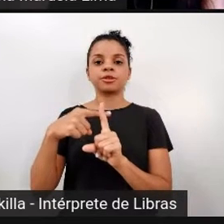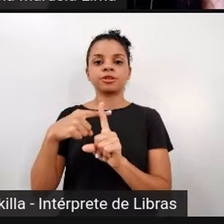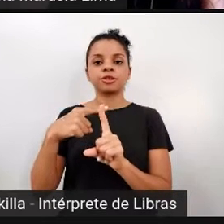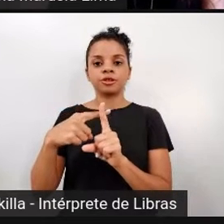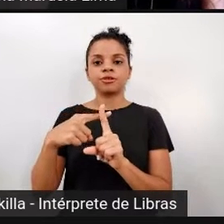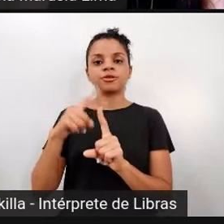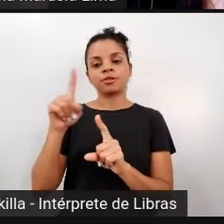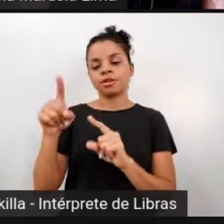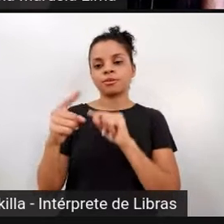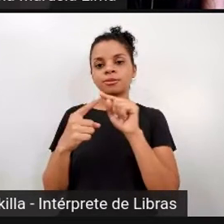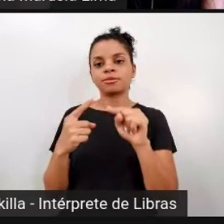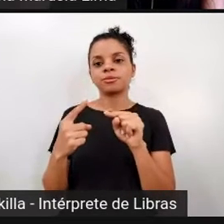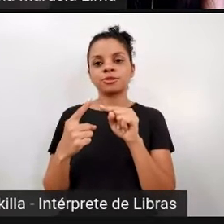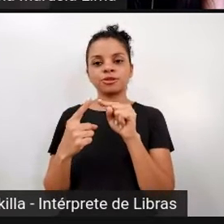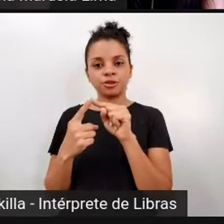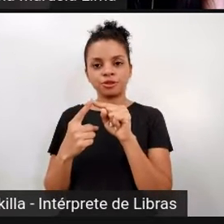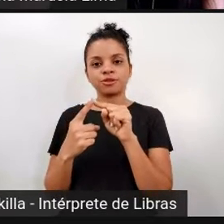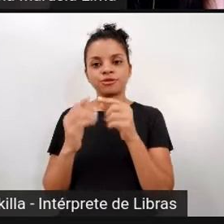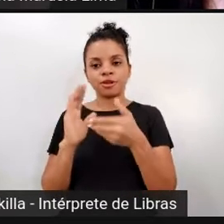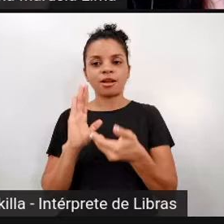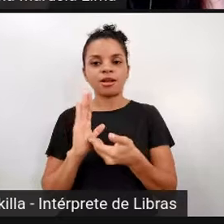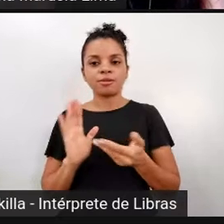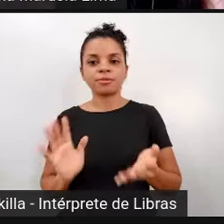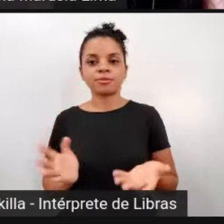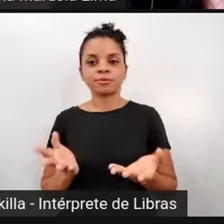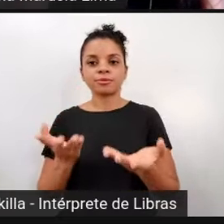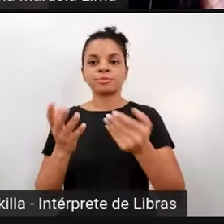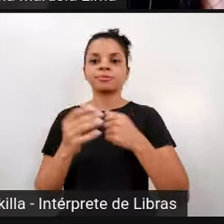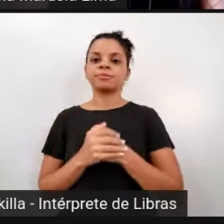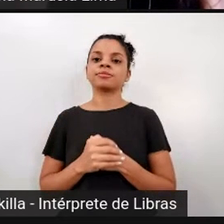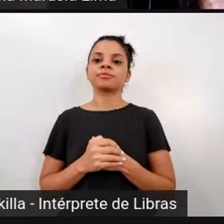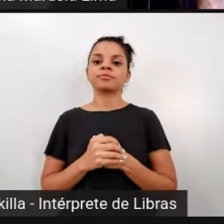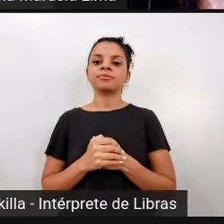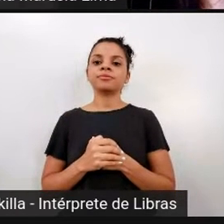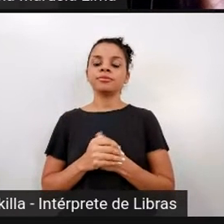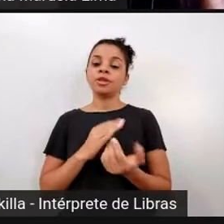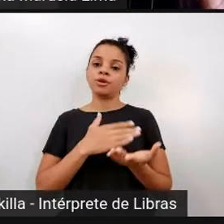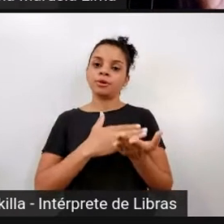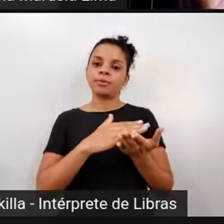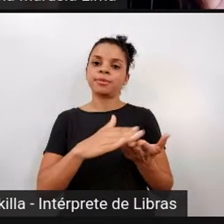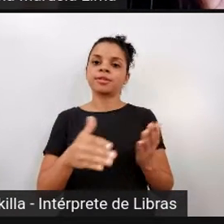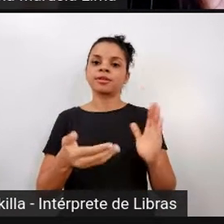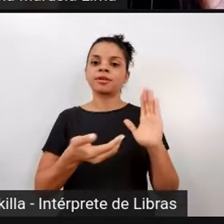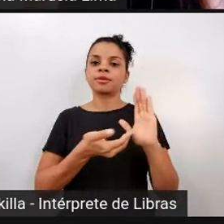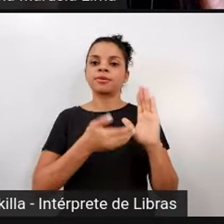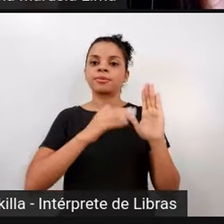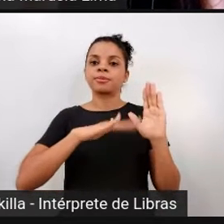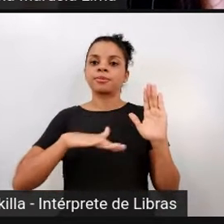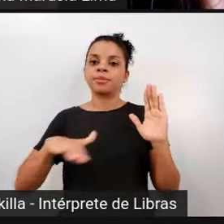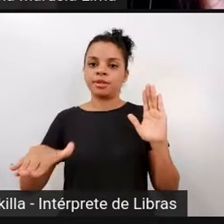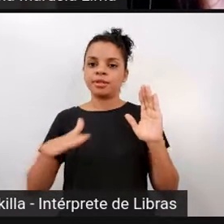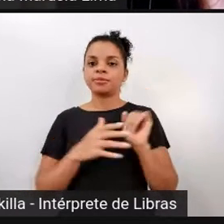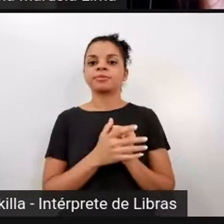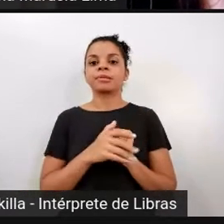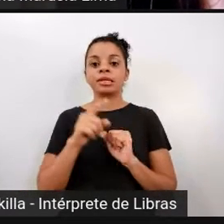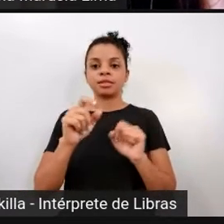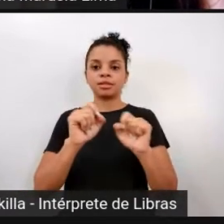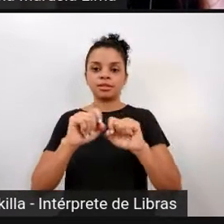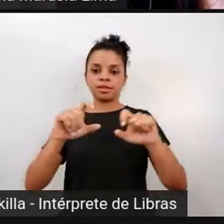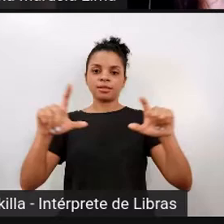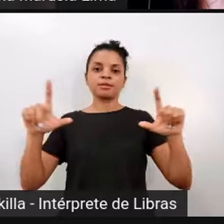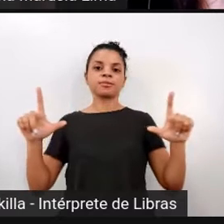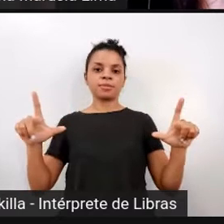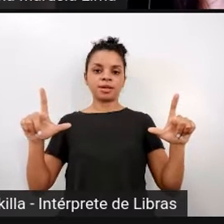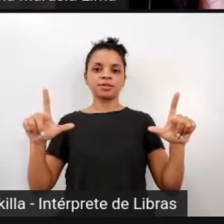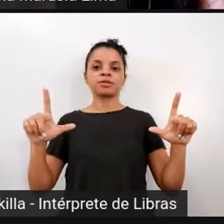da própria Câmara promover essas ações. Vamos começar com o Plenarinho. Isso aqui é a página inicial do portal Plenarinho. O Plenarinho é um programa que